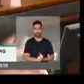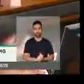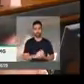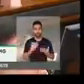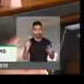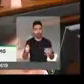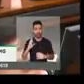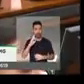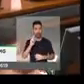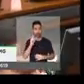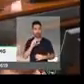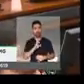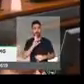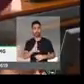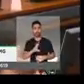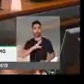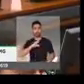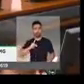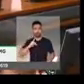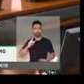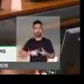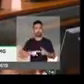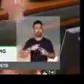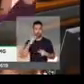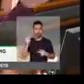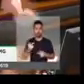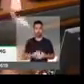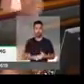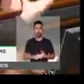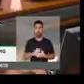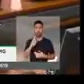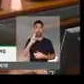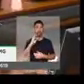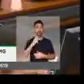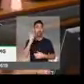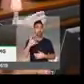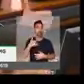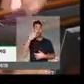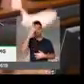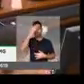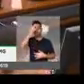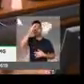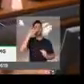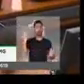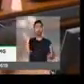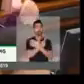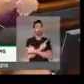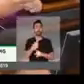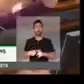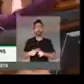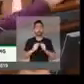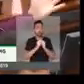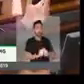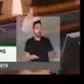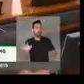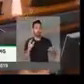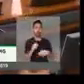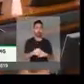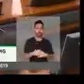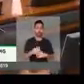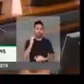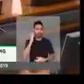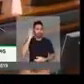depois da fala do representante do ministério público da união for diz que não sabe o que houve é porque a barragem se rompeu é muito